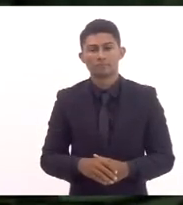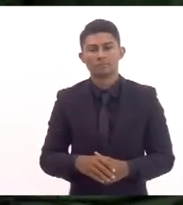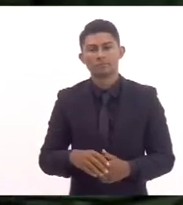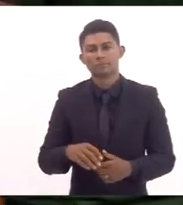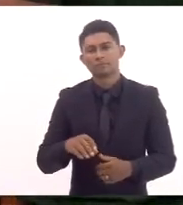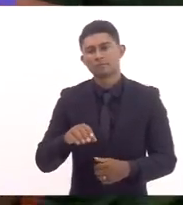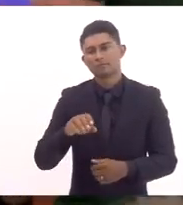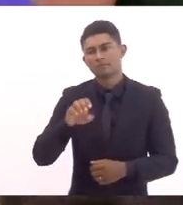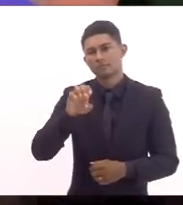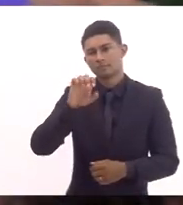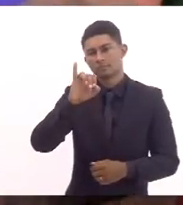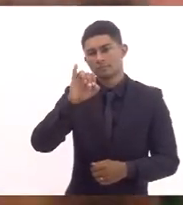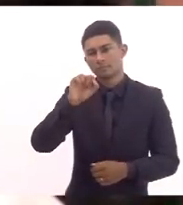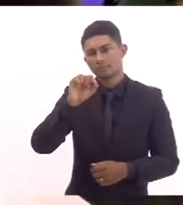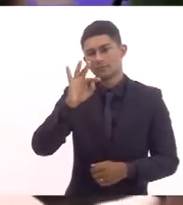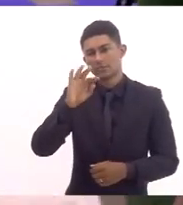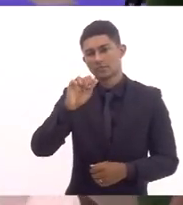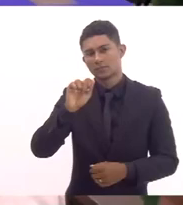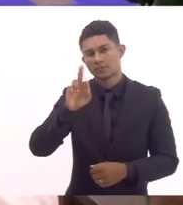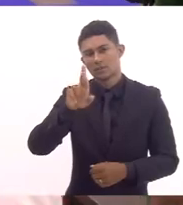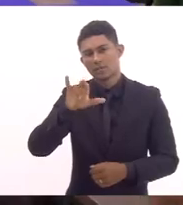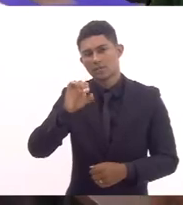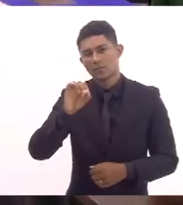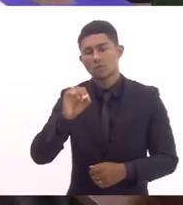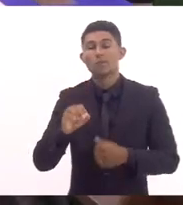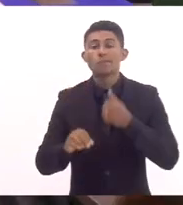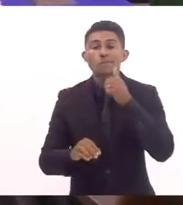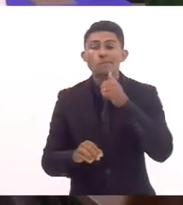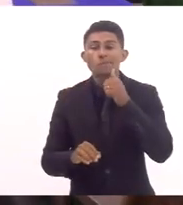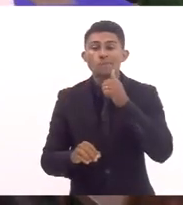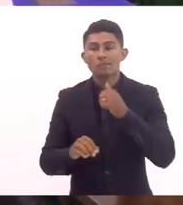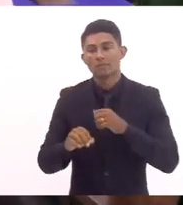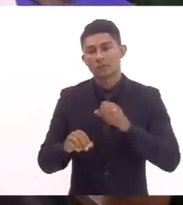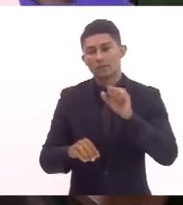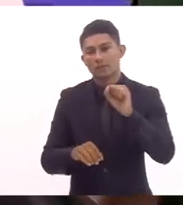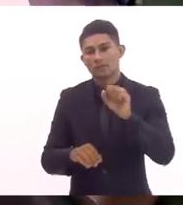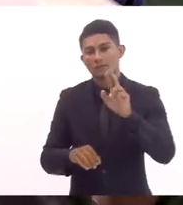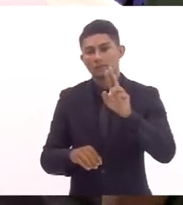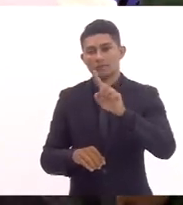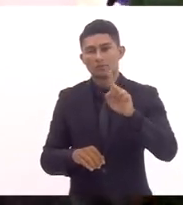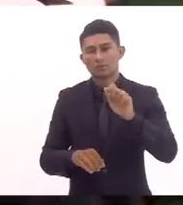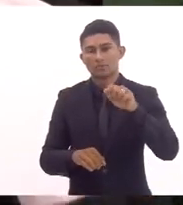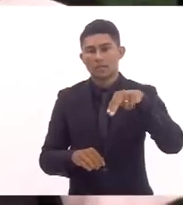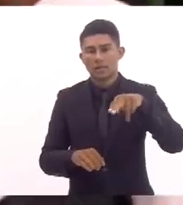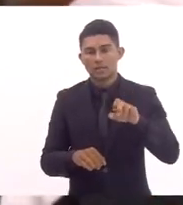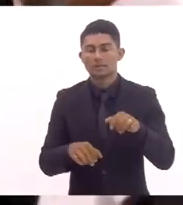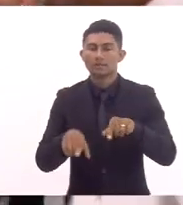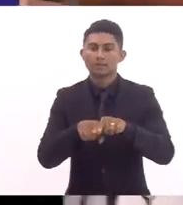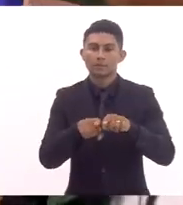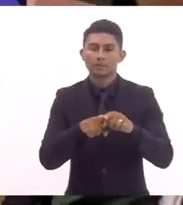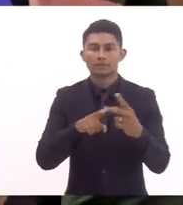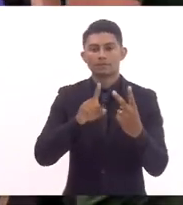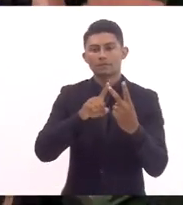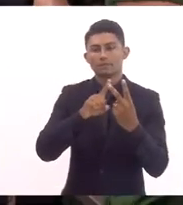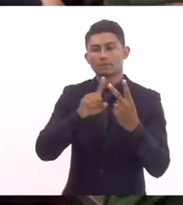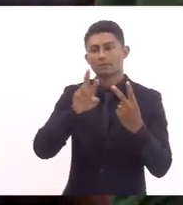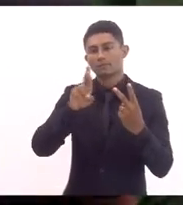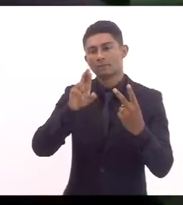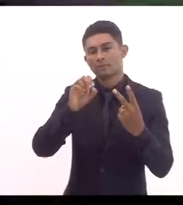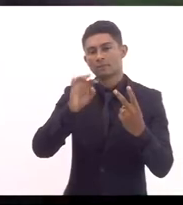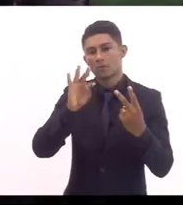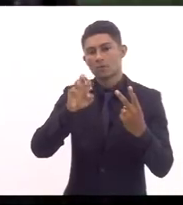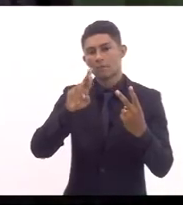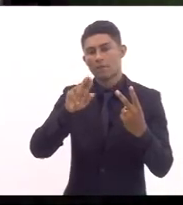Rio a Suzane Miranda a Roberta também então venha para cá